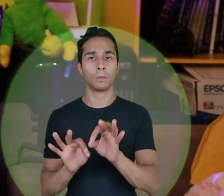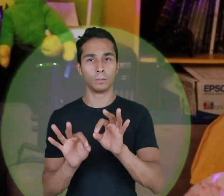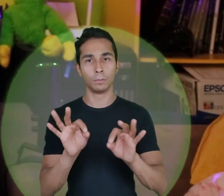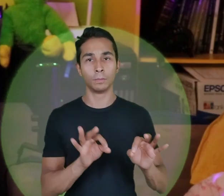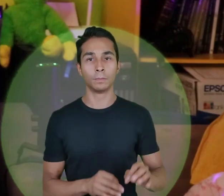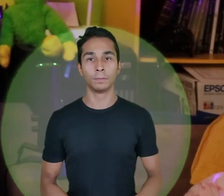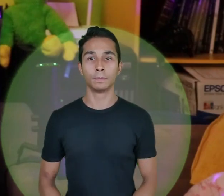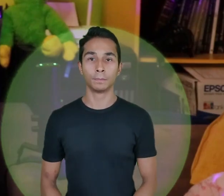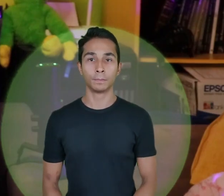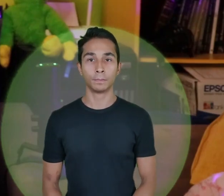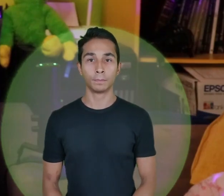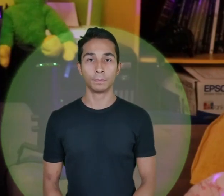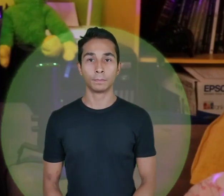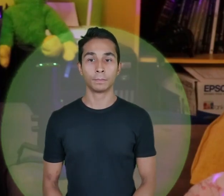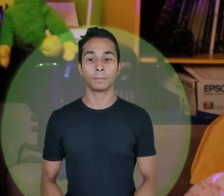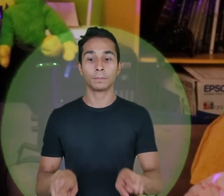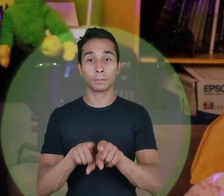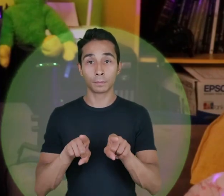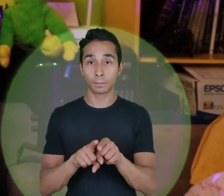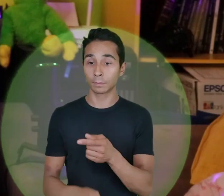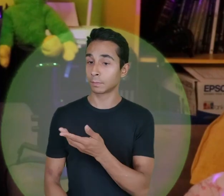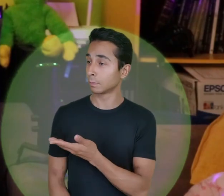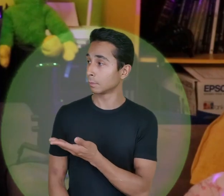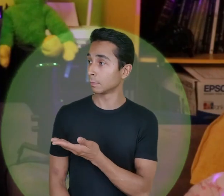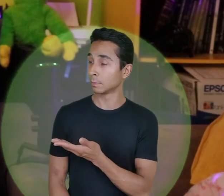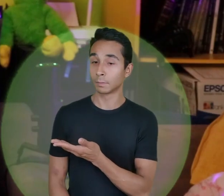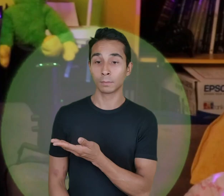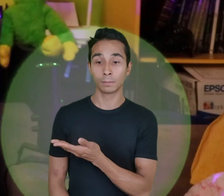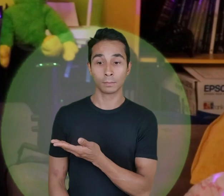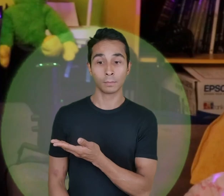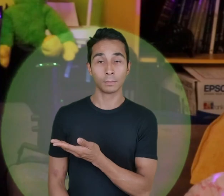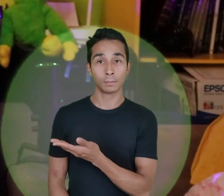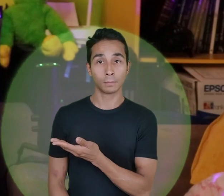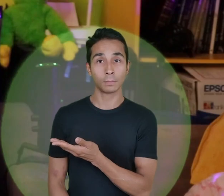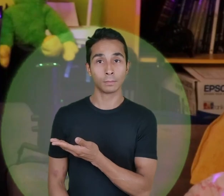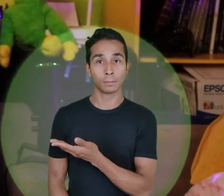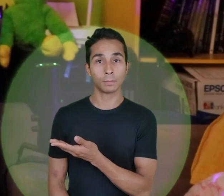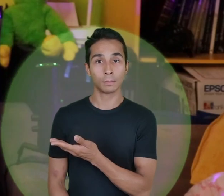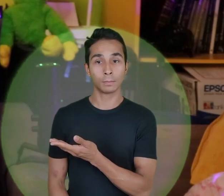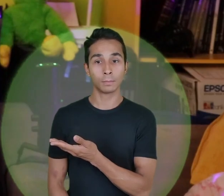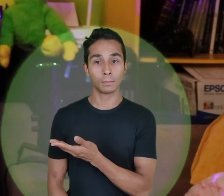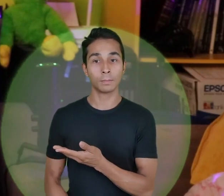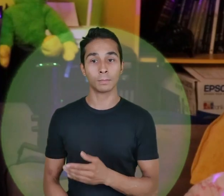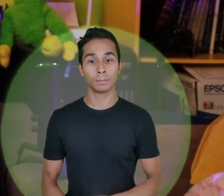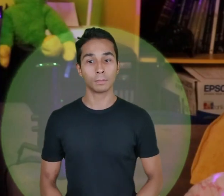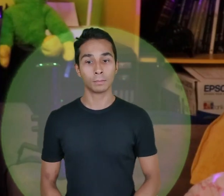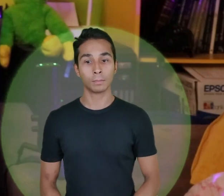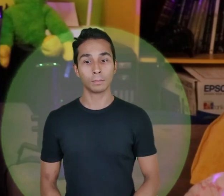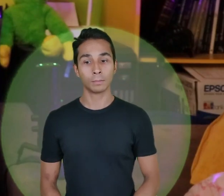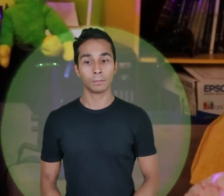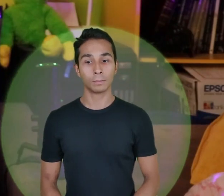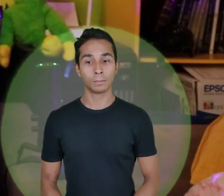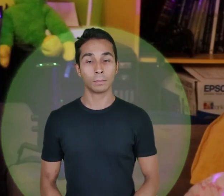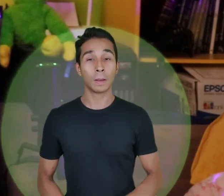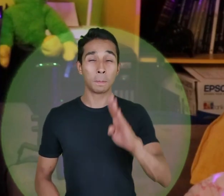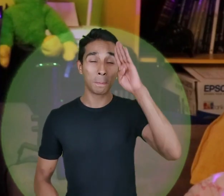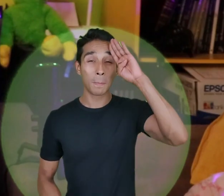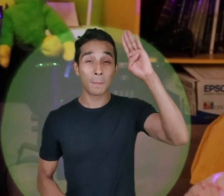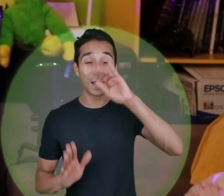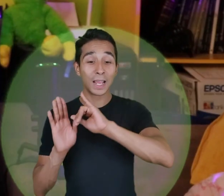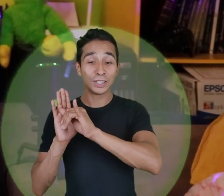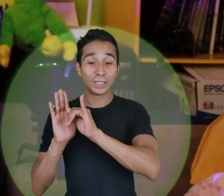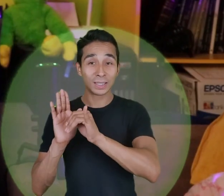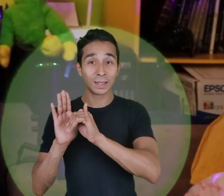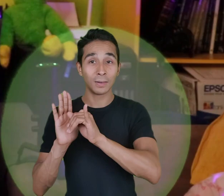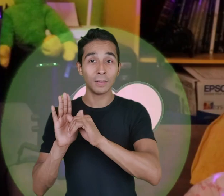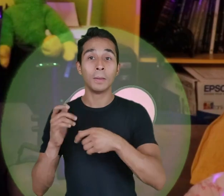esses projetos. A gente tem o Spark Adobe, a gente tem o I Love PDF, porque quando você começa a trabalhar com essas coisas, principalmente com